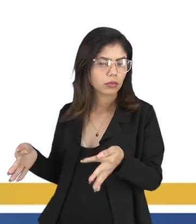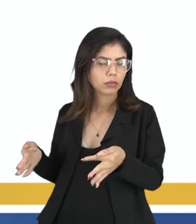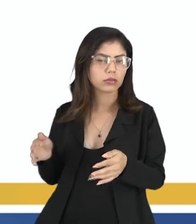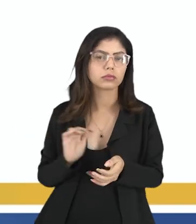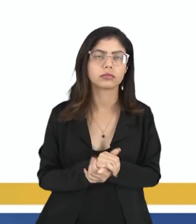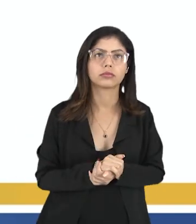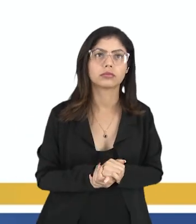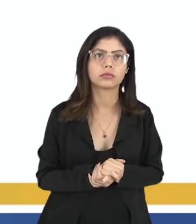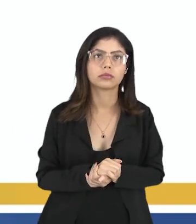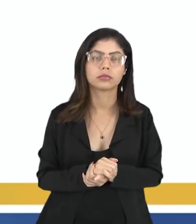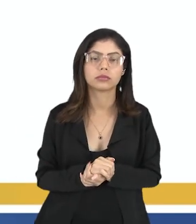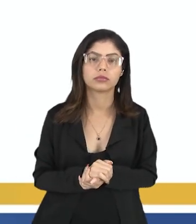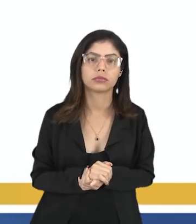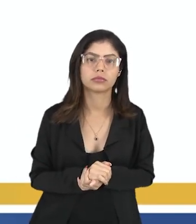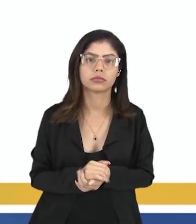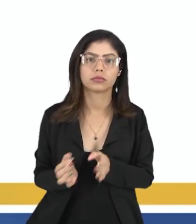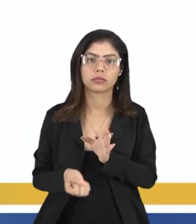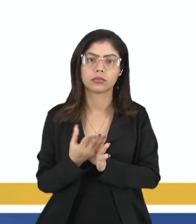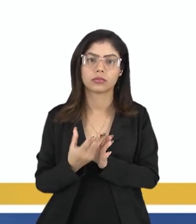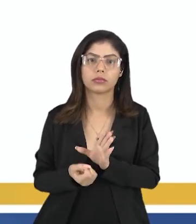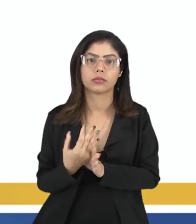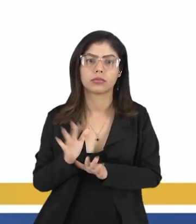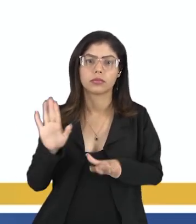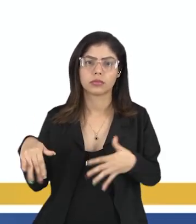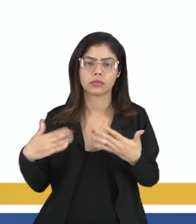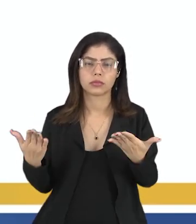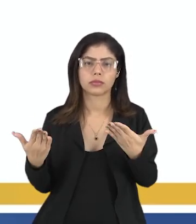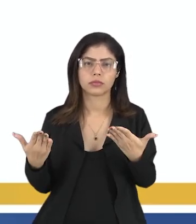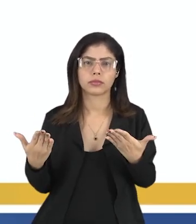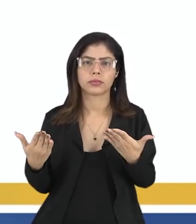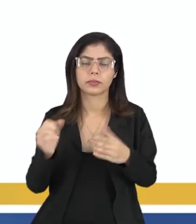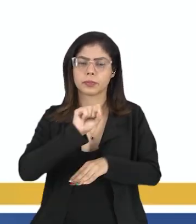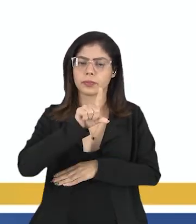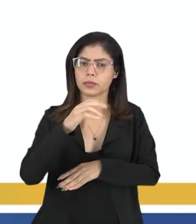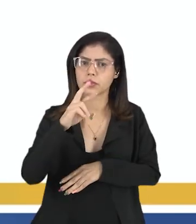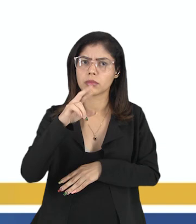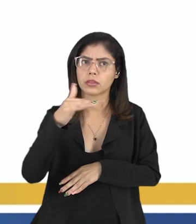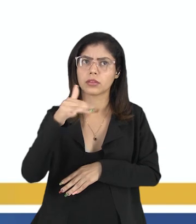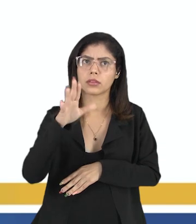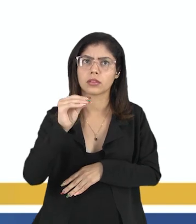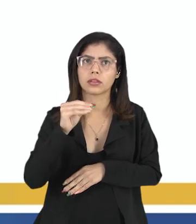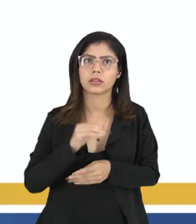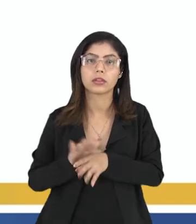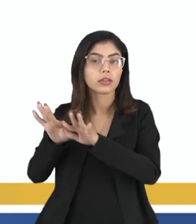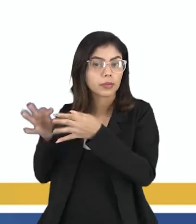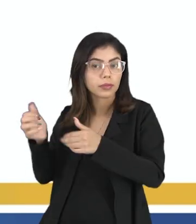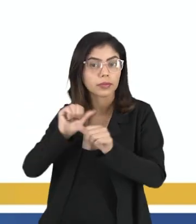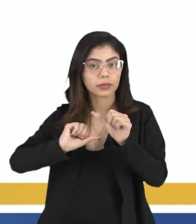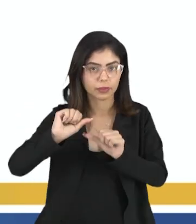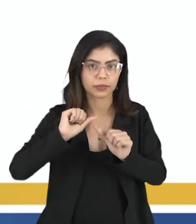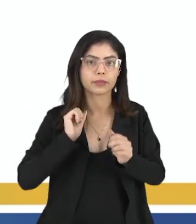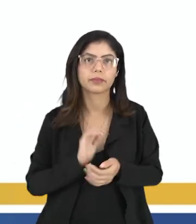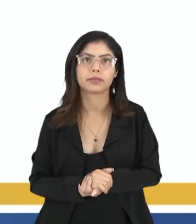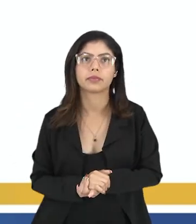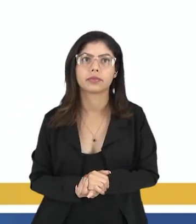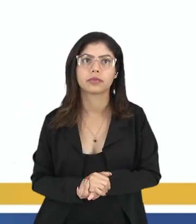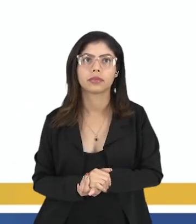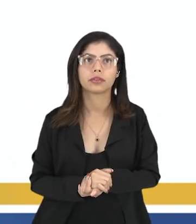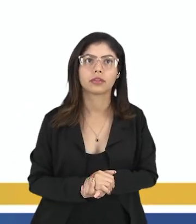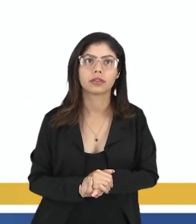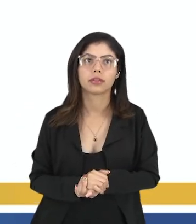simples aqui no lado do produto. Então, qual vai ser a classificação dessa substância? Simples